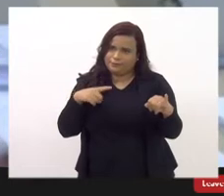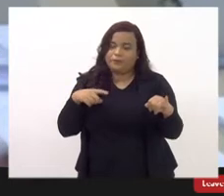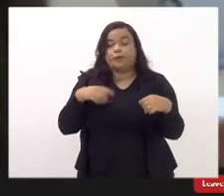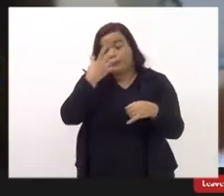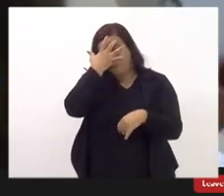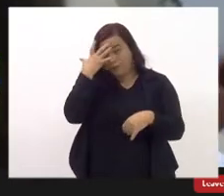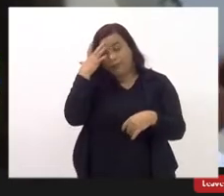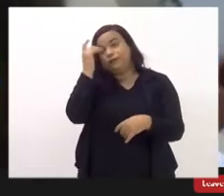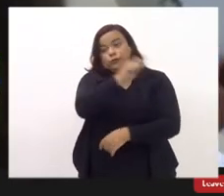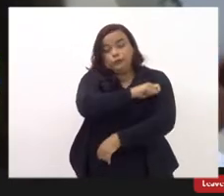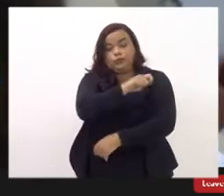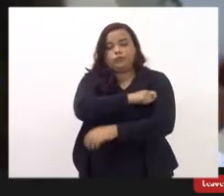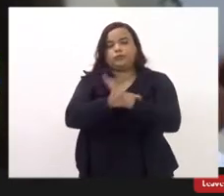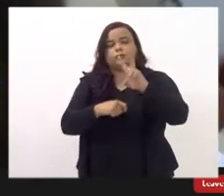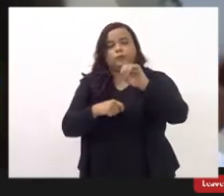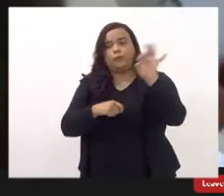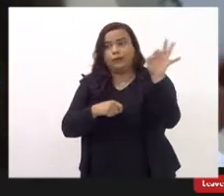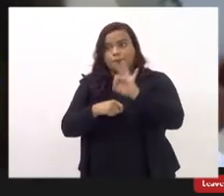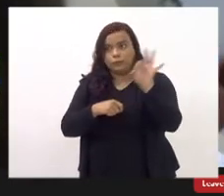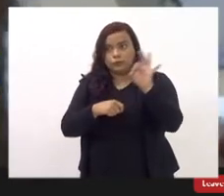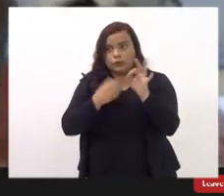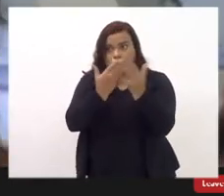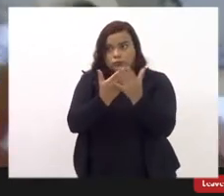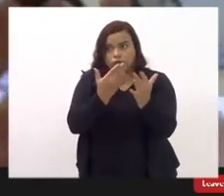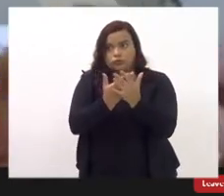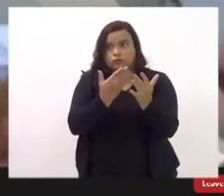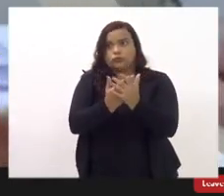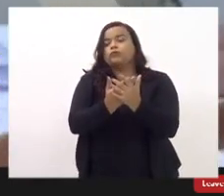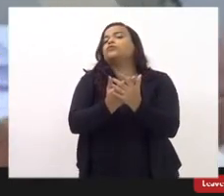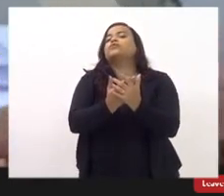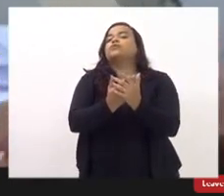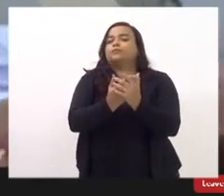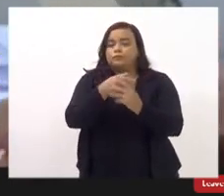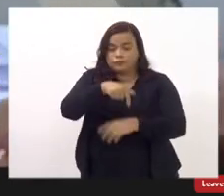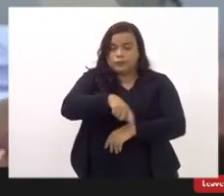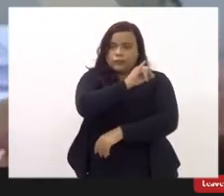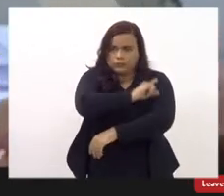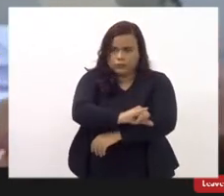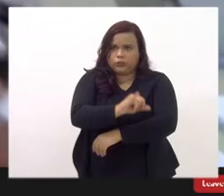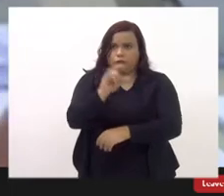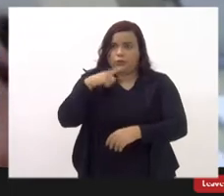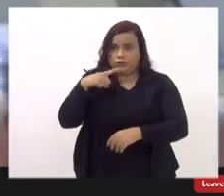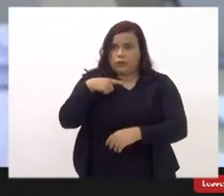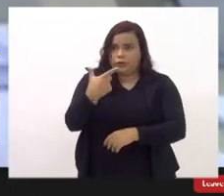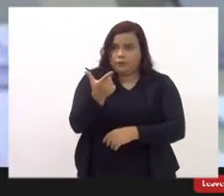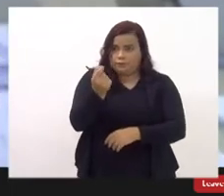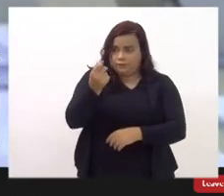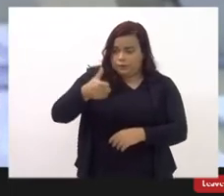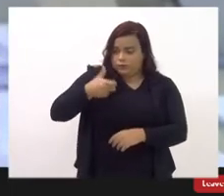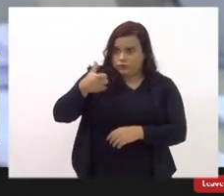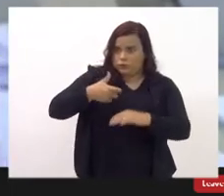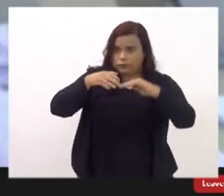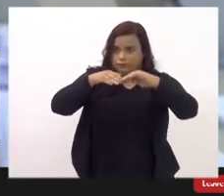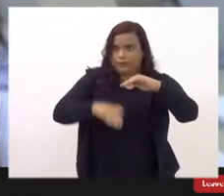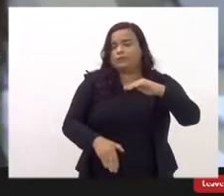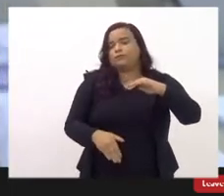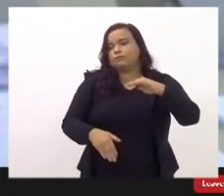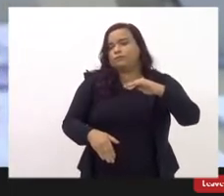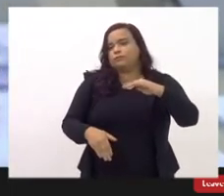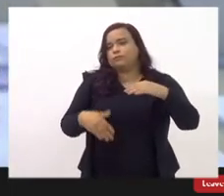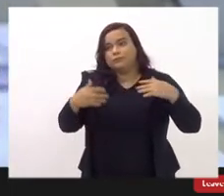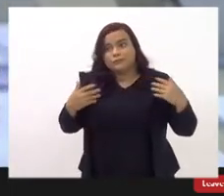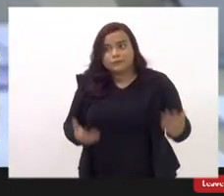na educação profissional no Estado do Rio de Janeiro têm abaixo de 20 anos. Então, a gente está falando de um segmento importante